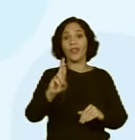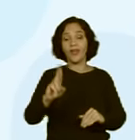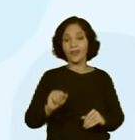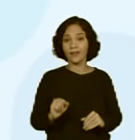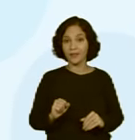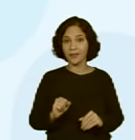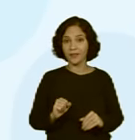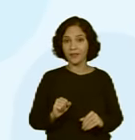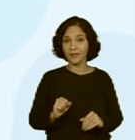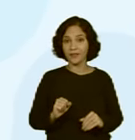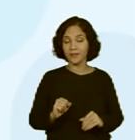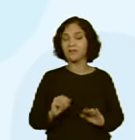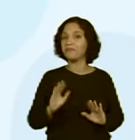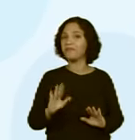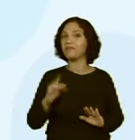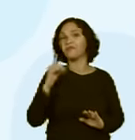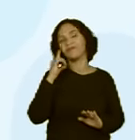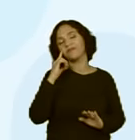R$1.080.